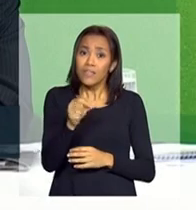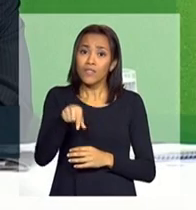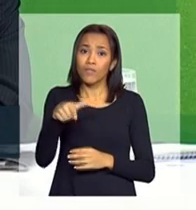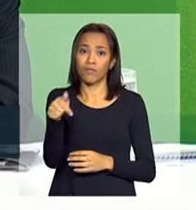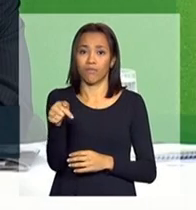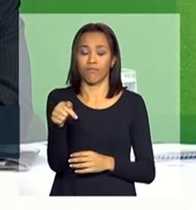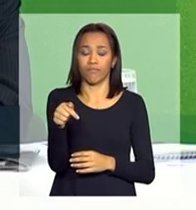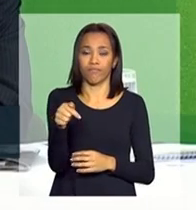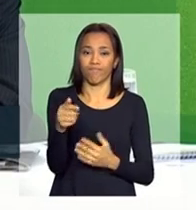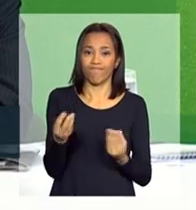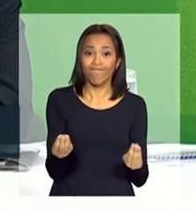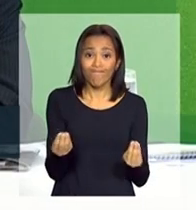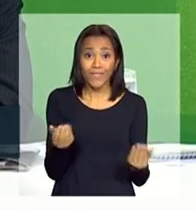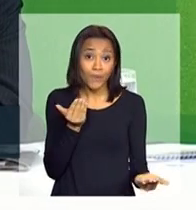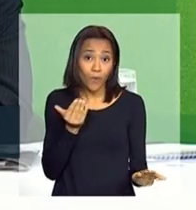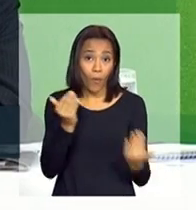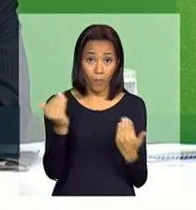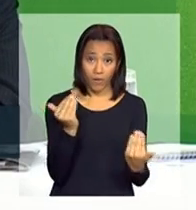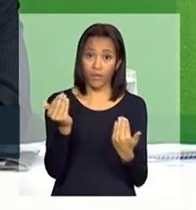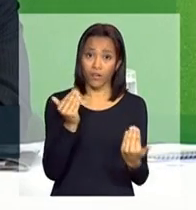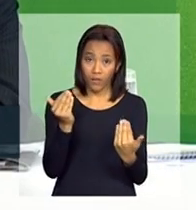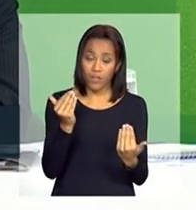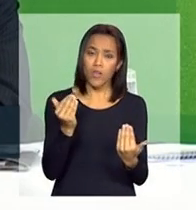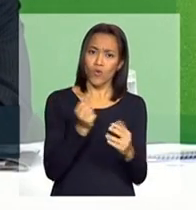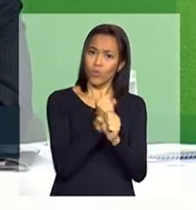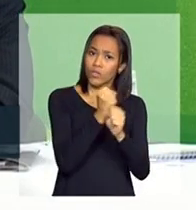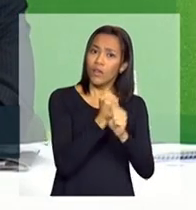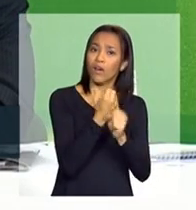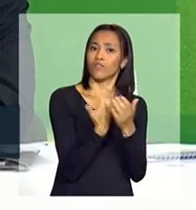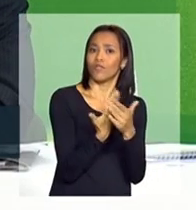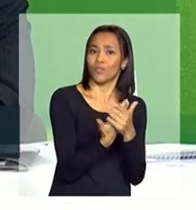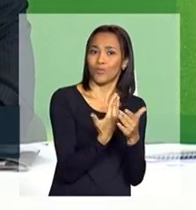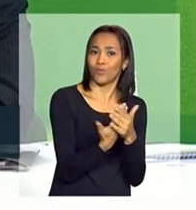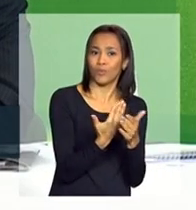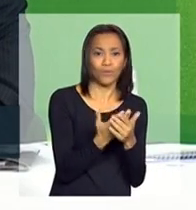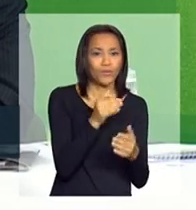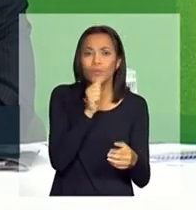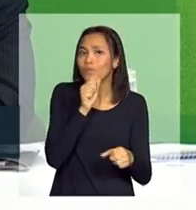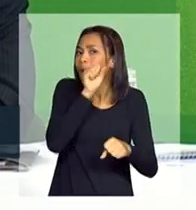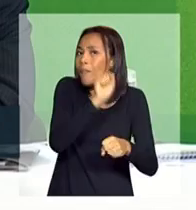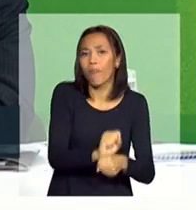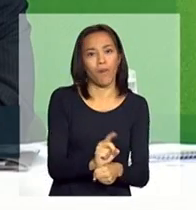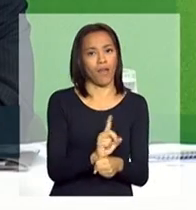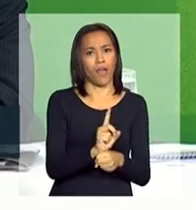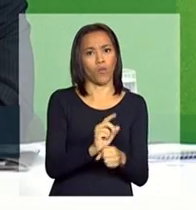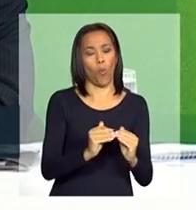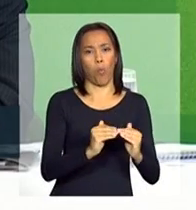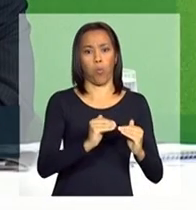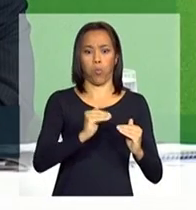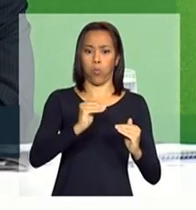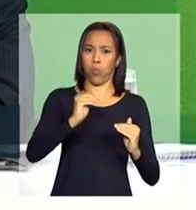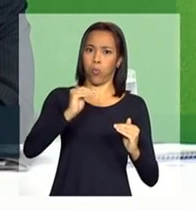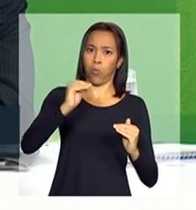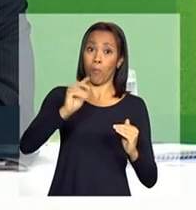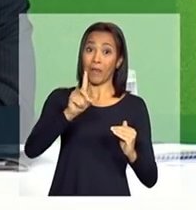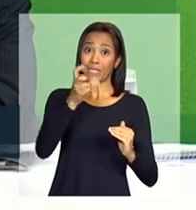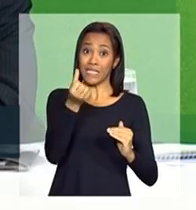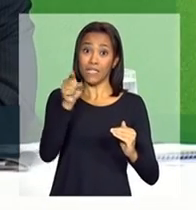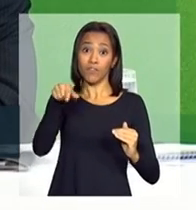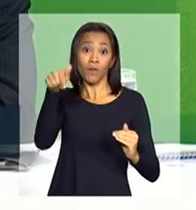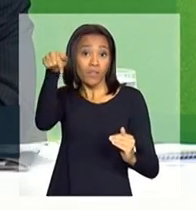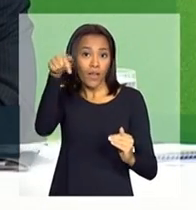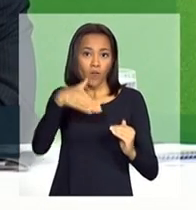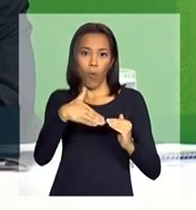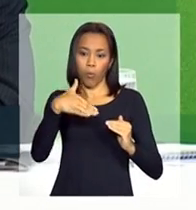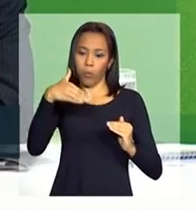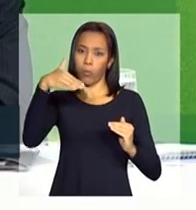16,7 Então a nossa os anos de escolaridade esperado não tão estável em 14,2 evoluiu para 16,7 o